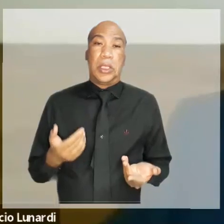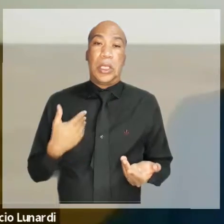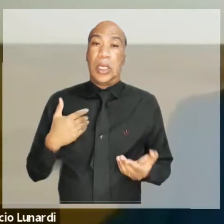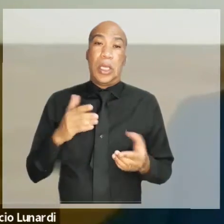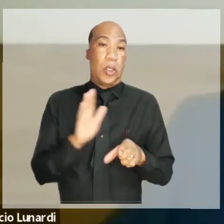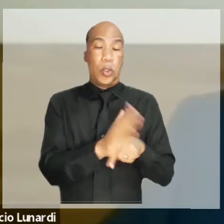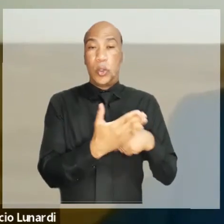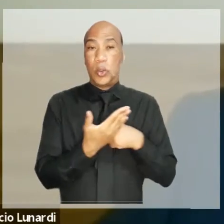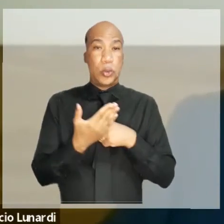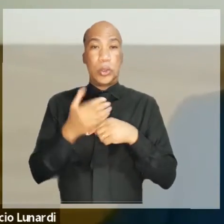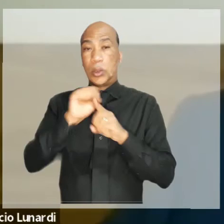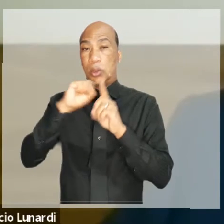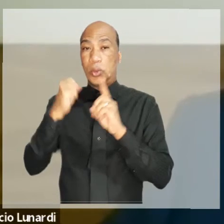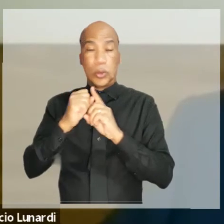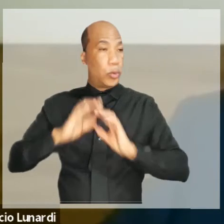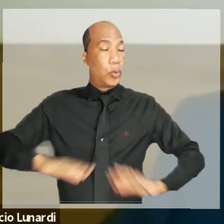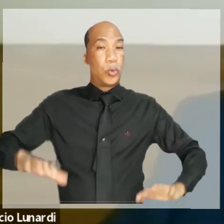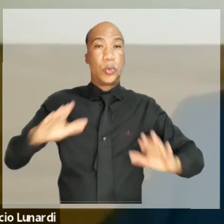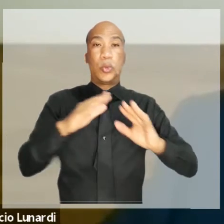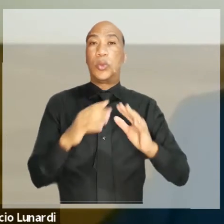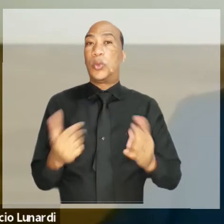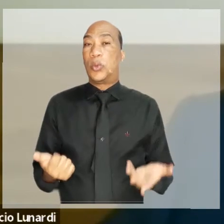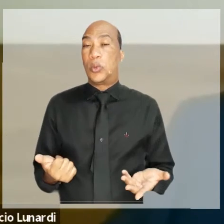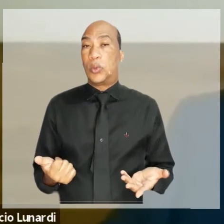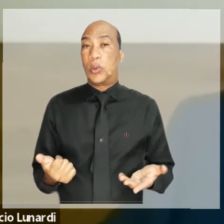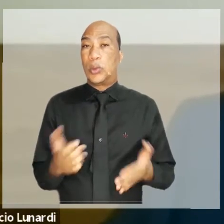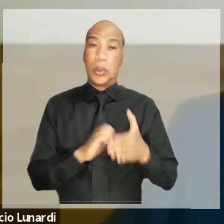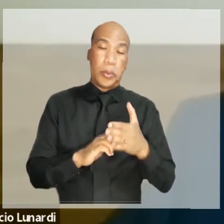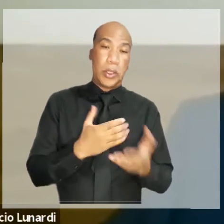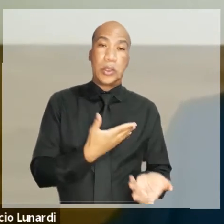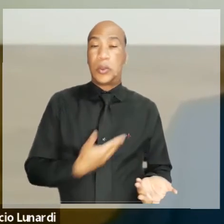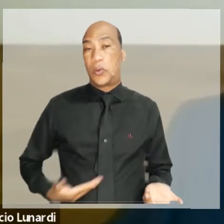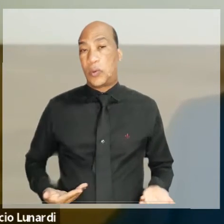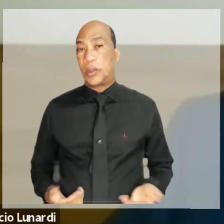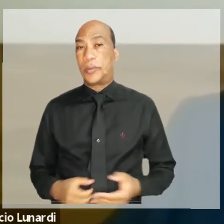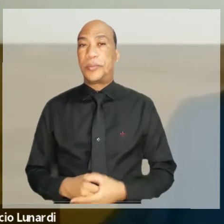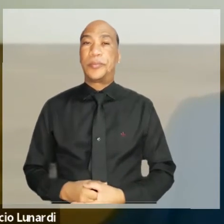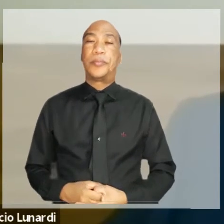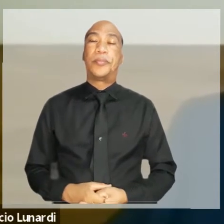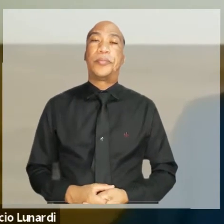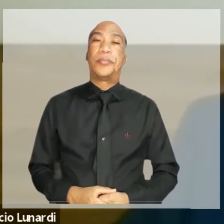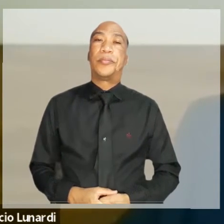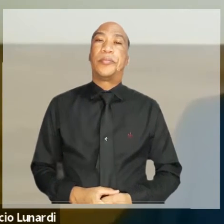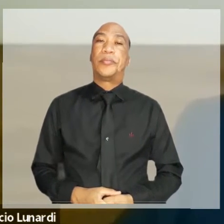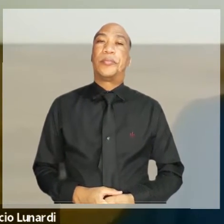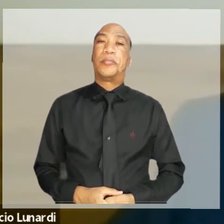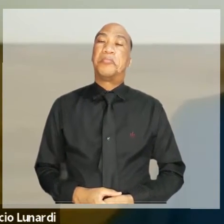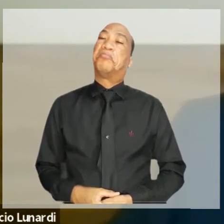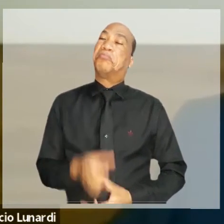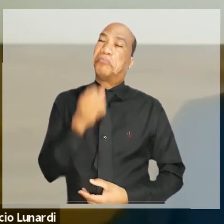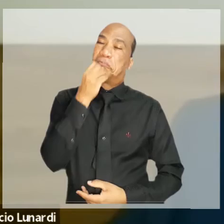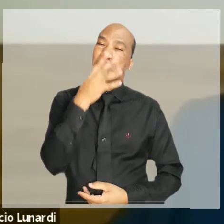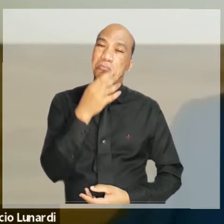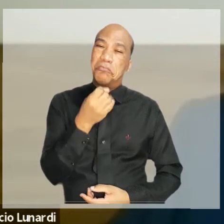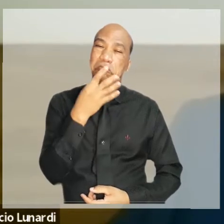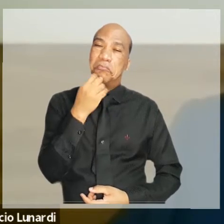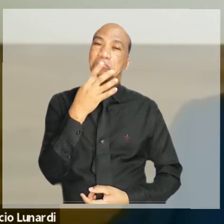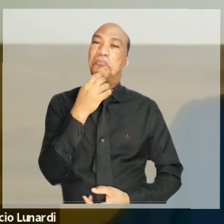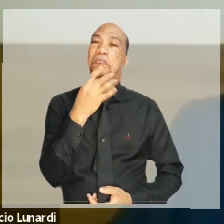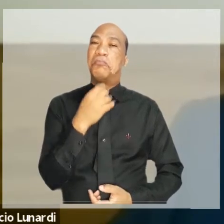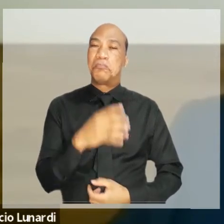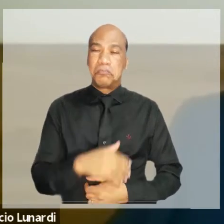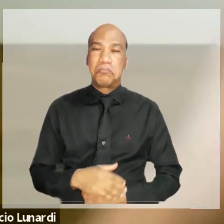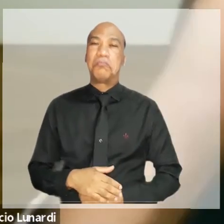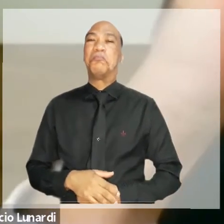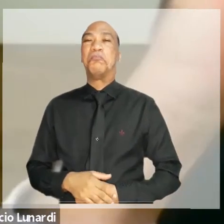bacana, trazendo muita informação assim para a gente, né, muito rica a palestra. A gente poderia, né, ficar uma tarde inteira